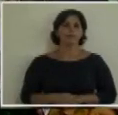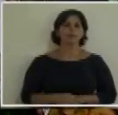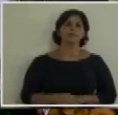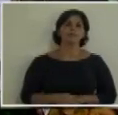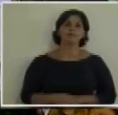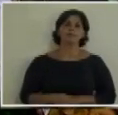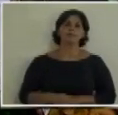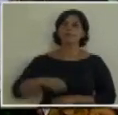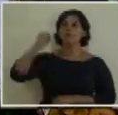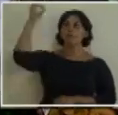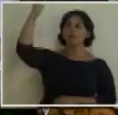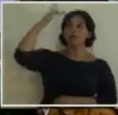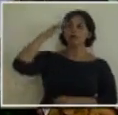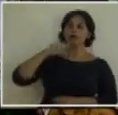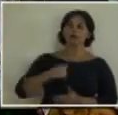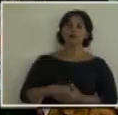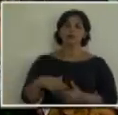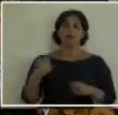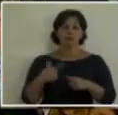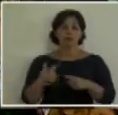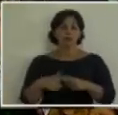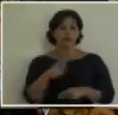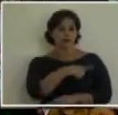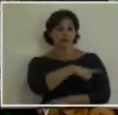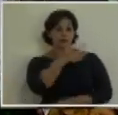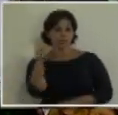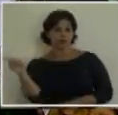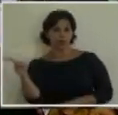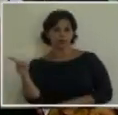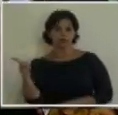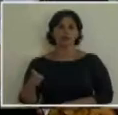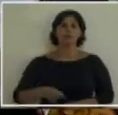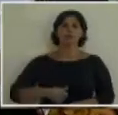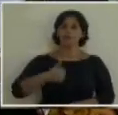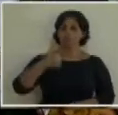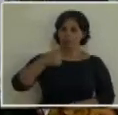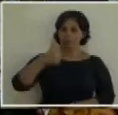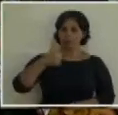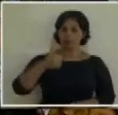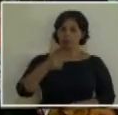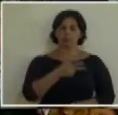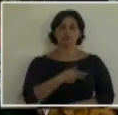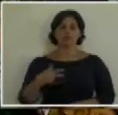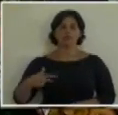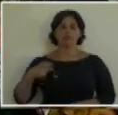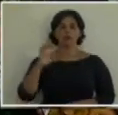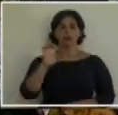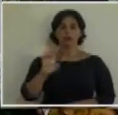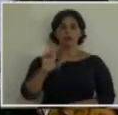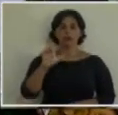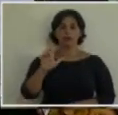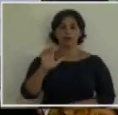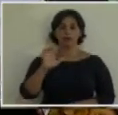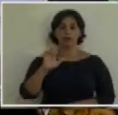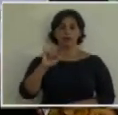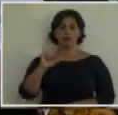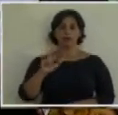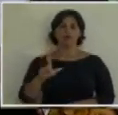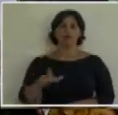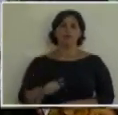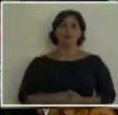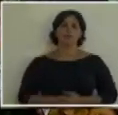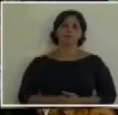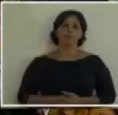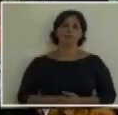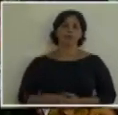segunda-feira com graça, porque esta semana nós tivemos a primeira com o pastor Eliel. Então, próxima segunda-feira, pastor